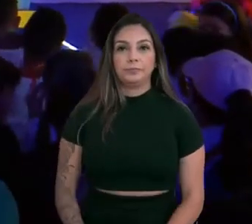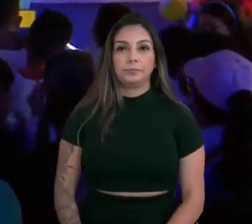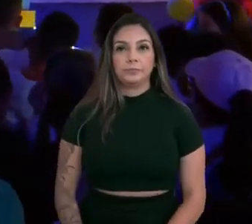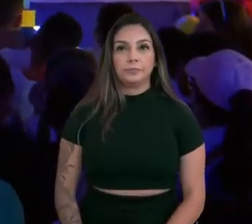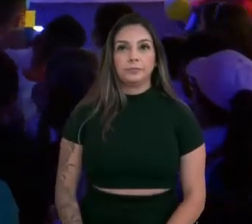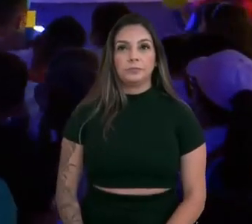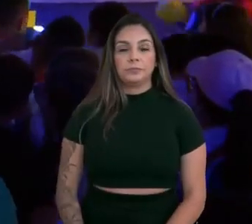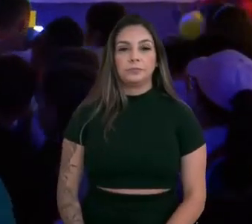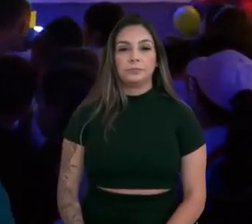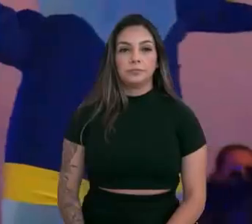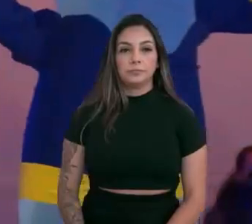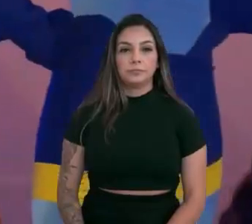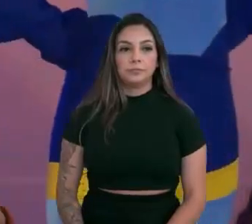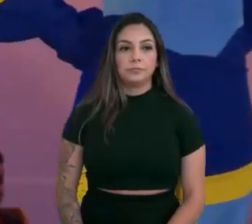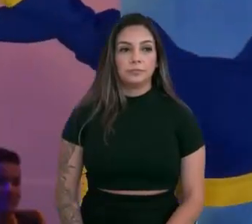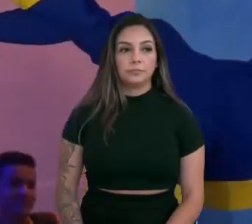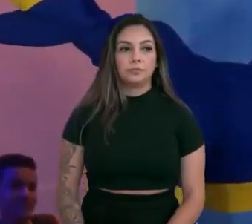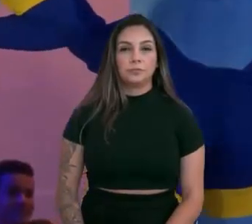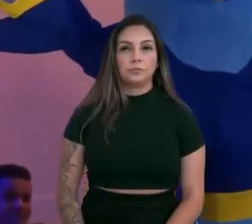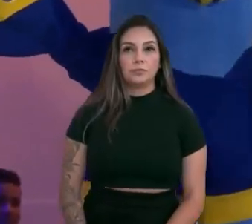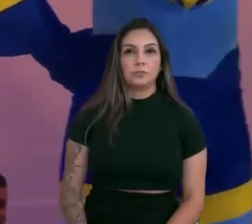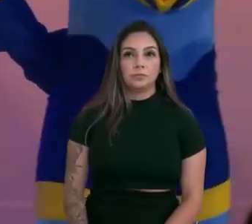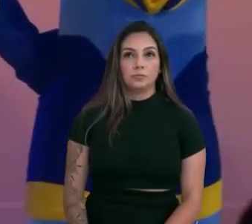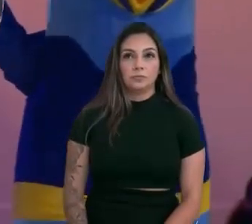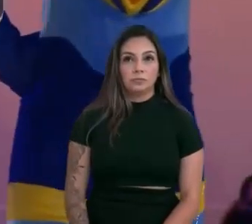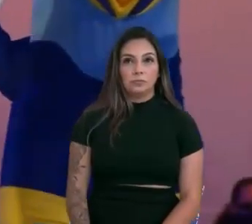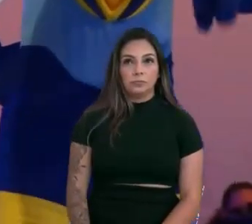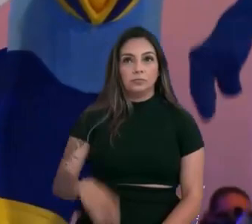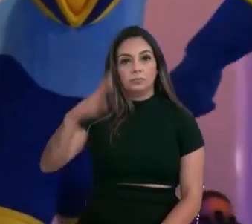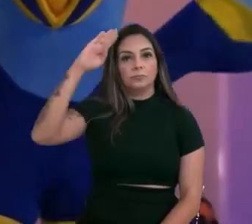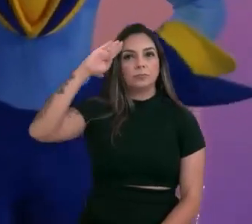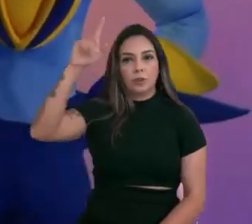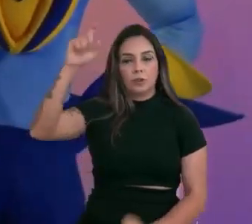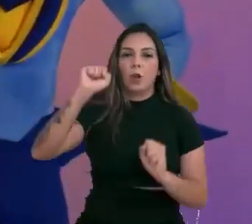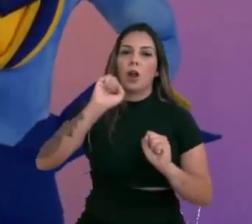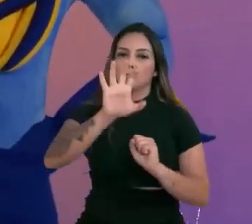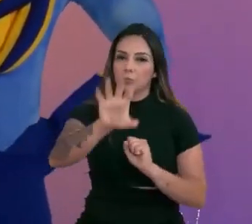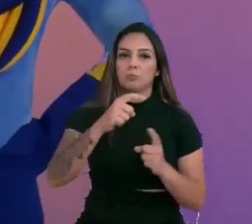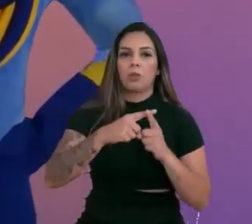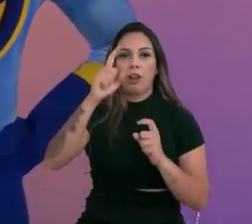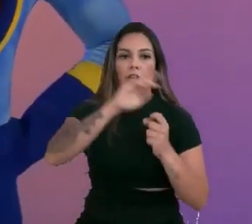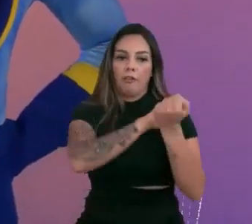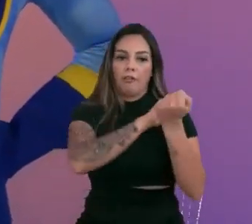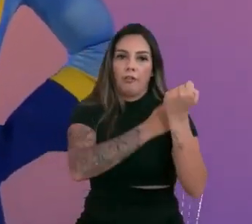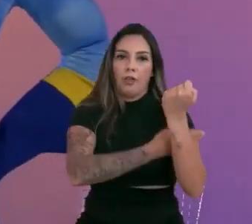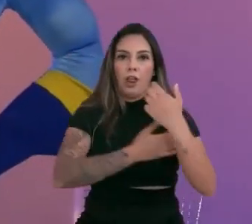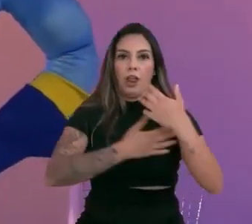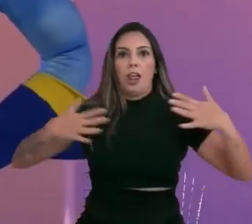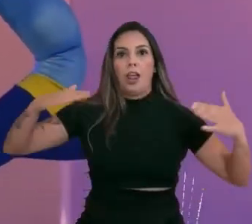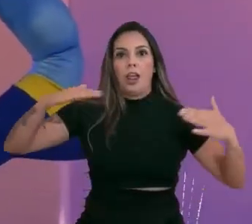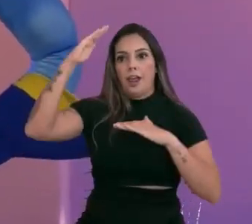Tá bom? É, o Capitão Mergulho pode, porque ele é forte e ele é grande, né?